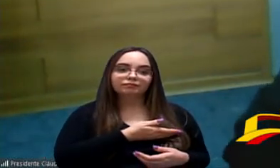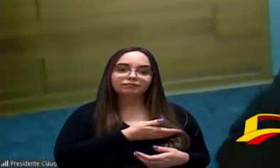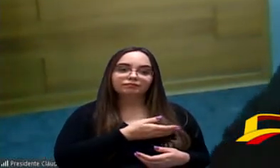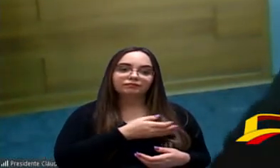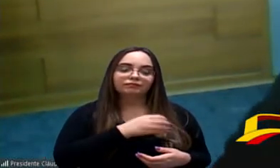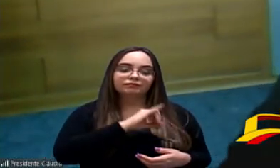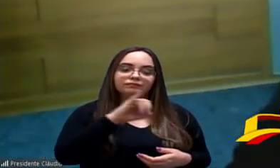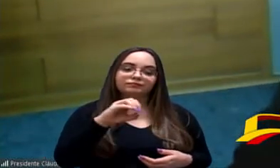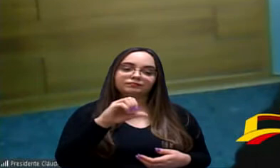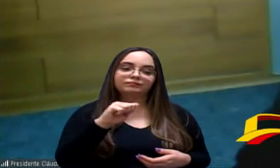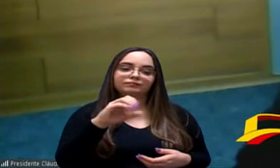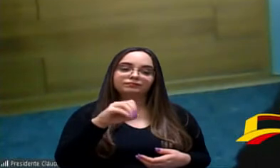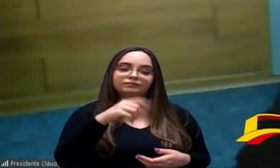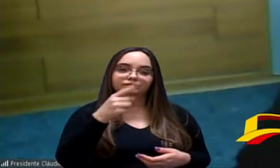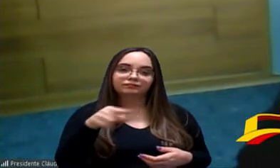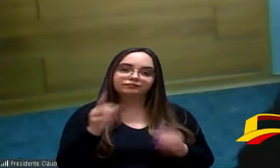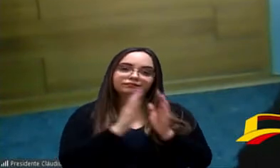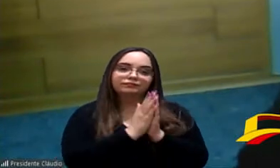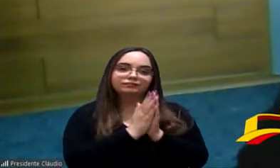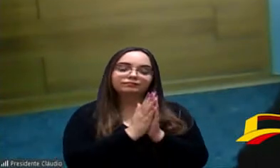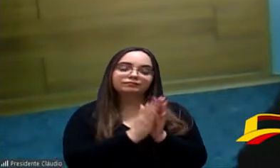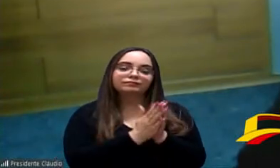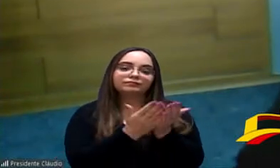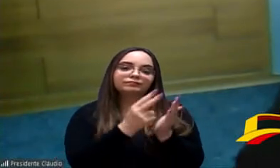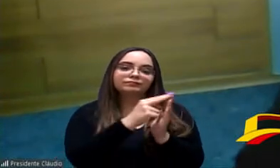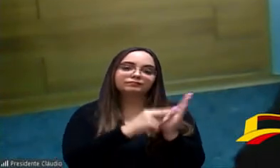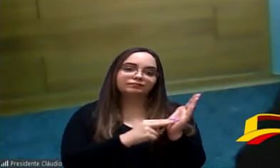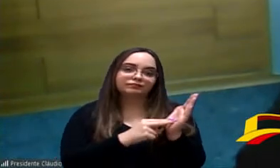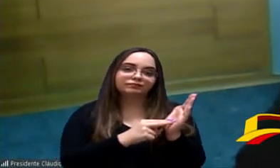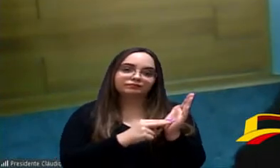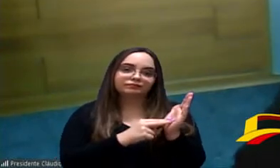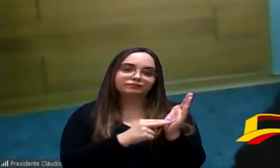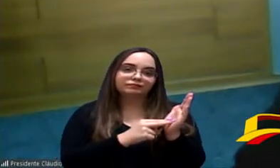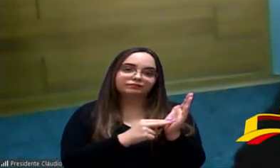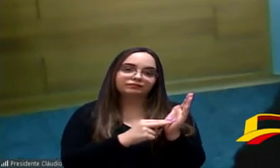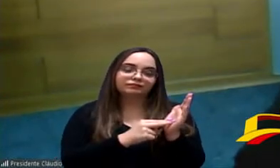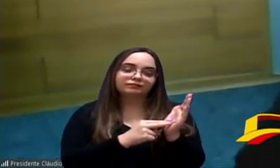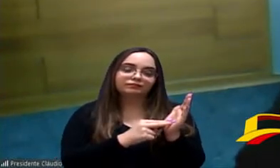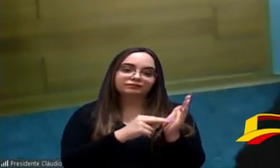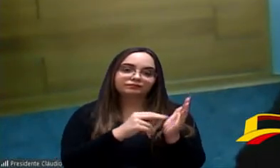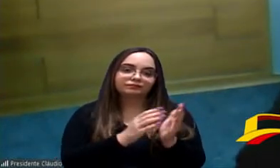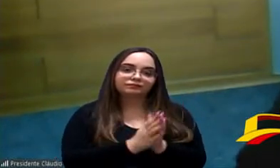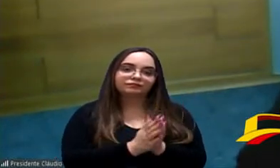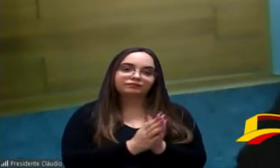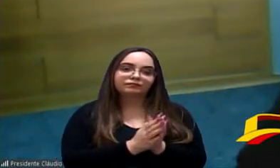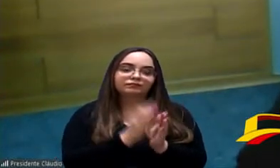vereador João Donizete, para que possa fazer a leitura de um texto da Bíblia com a resolução, de acordo com a resolução